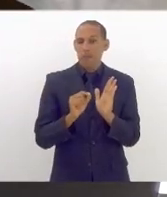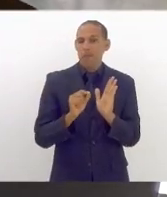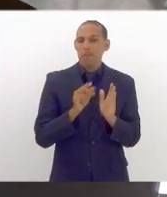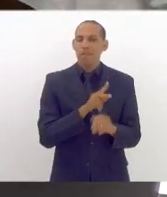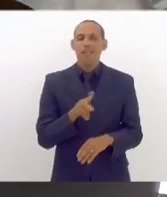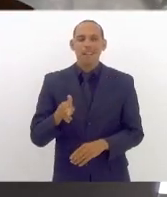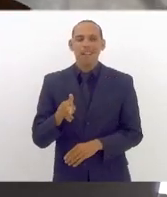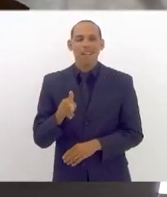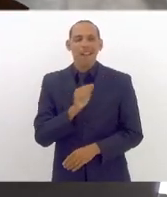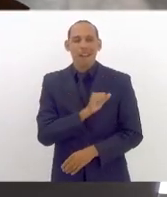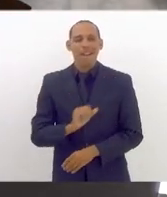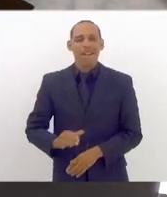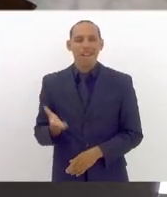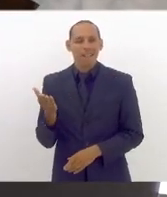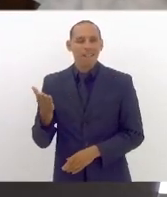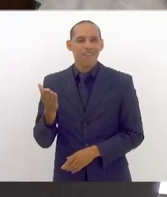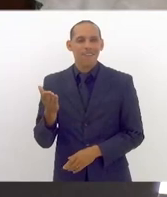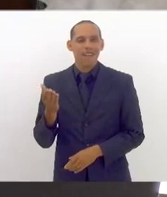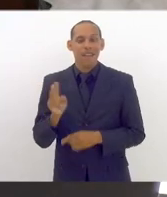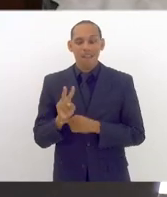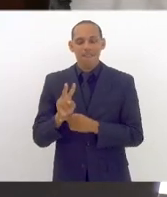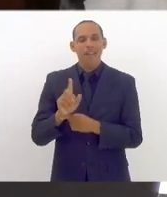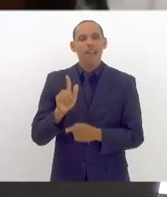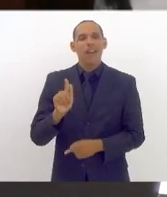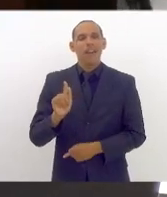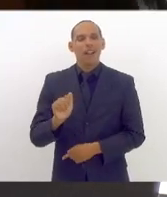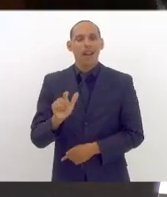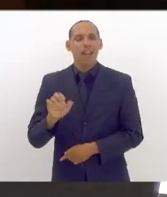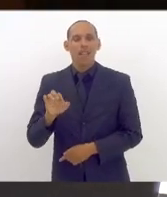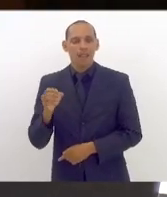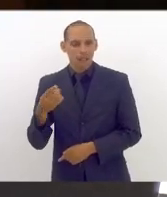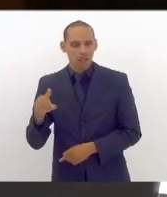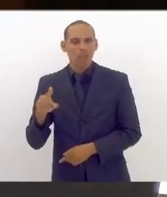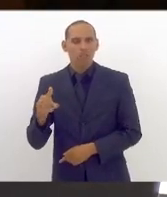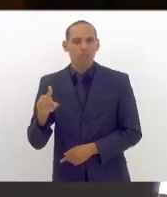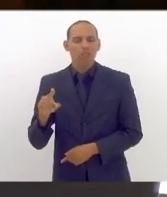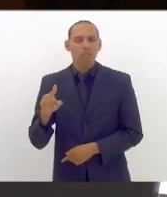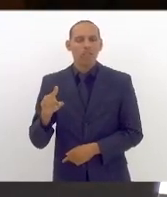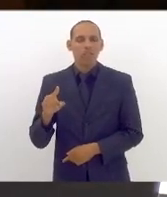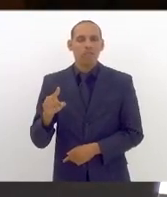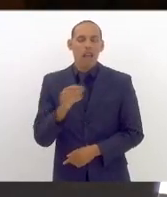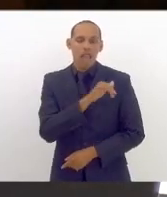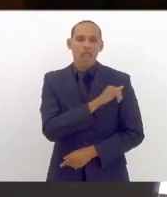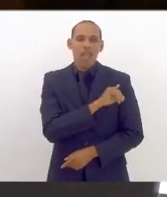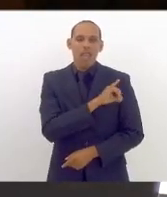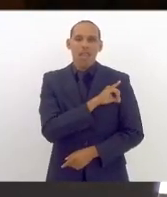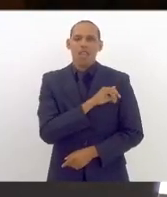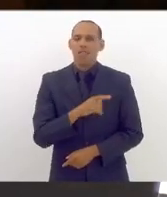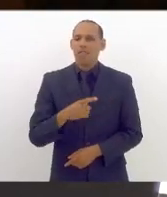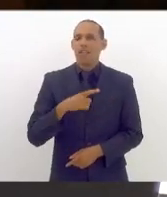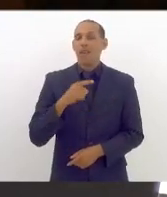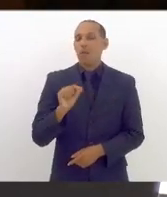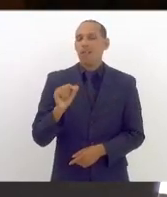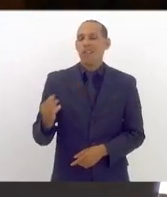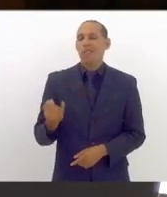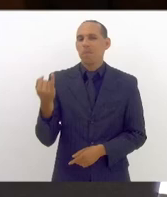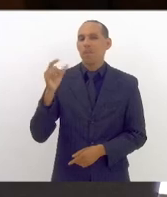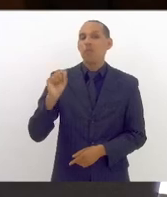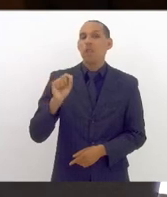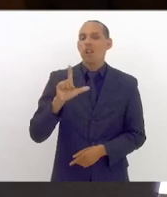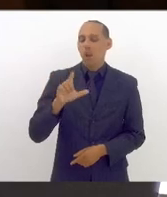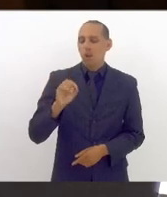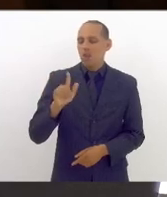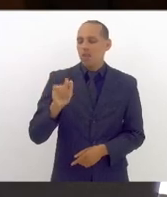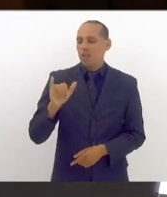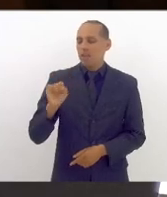da defesa e do Galeão que é fundamental aí para nós quer dizer o Rio de Janeiro uma das coisas que ele tem importante é uma logística